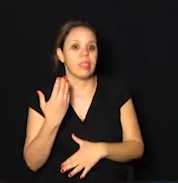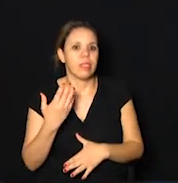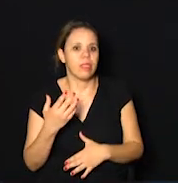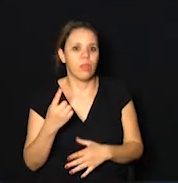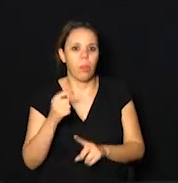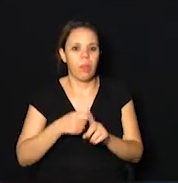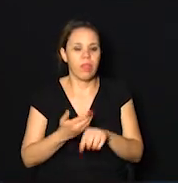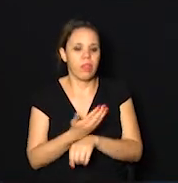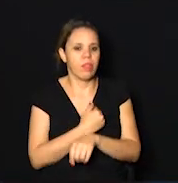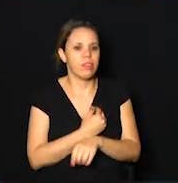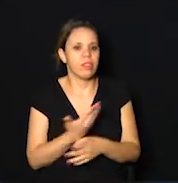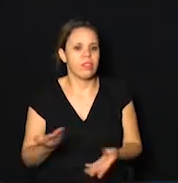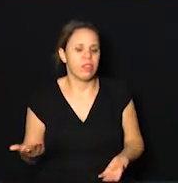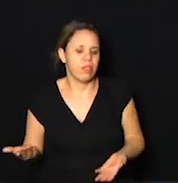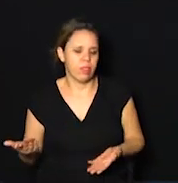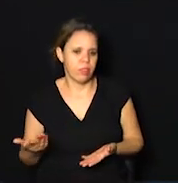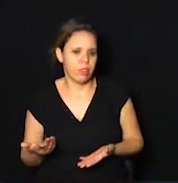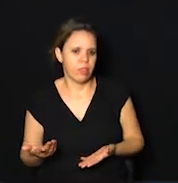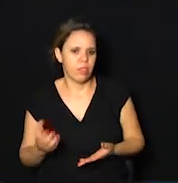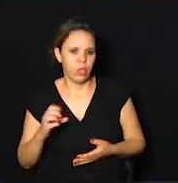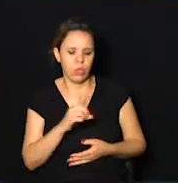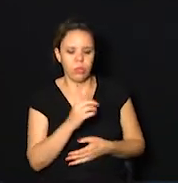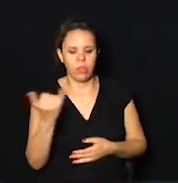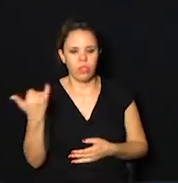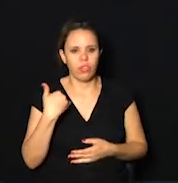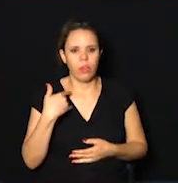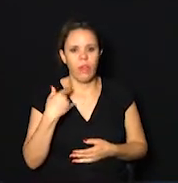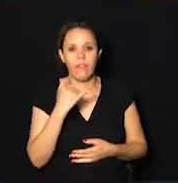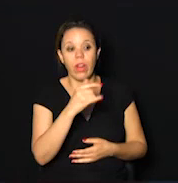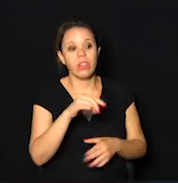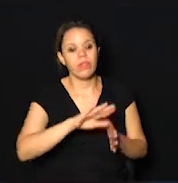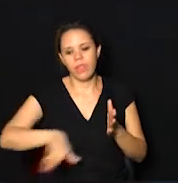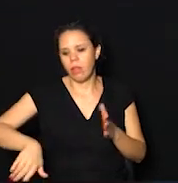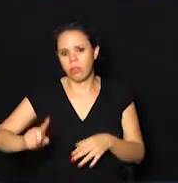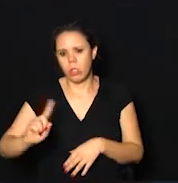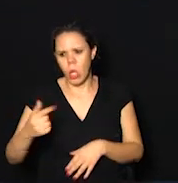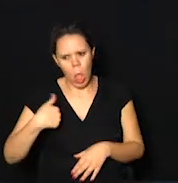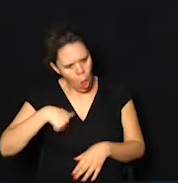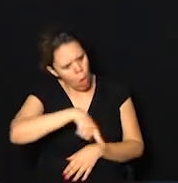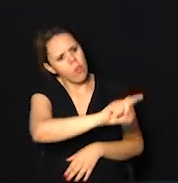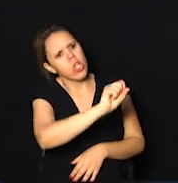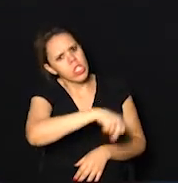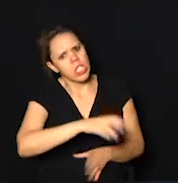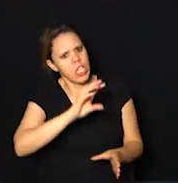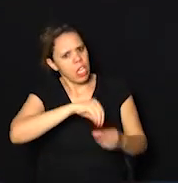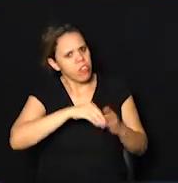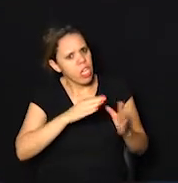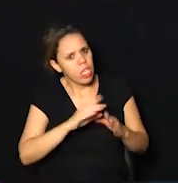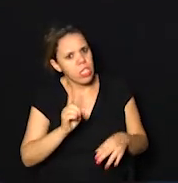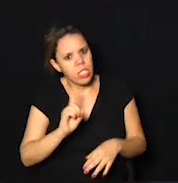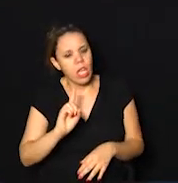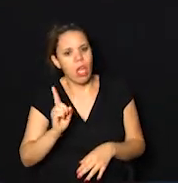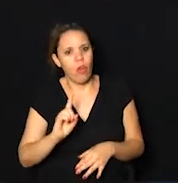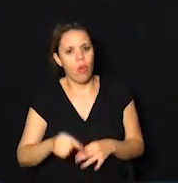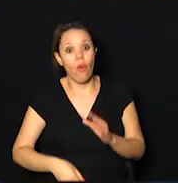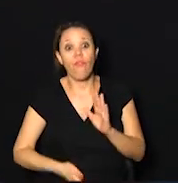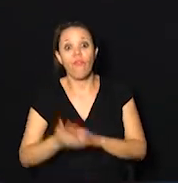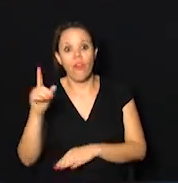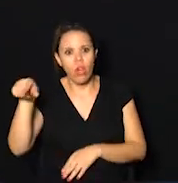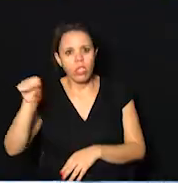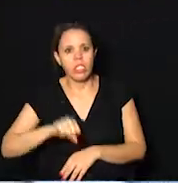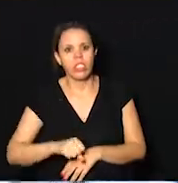um mês ano dois meses antes ou coordenador me chamou e falou você tá fora falei nada dentro de casa mas nem a falta